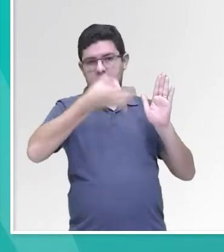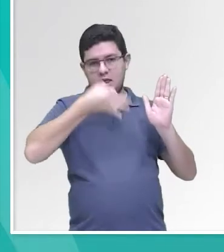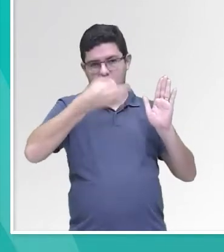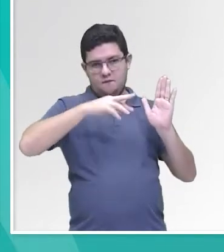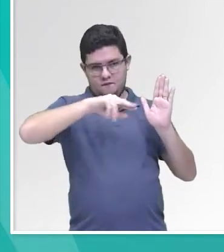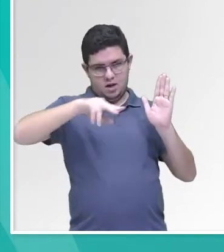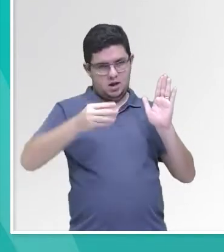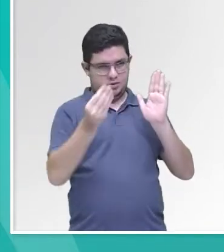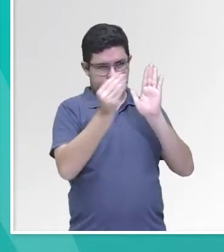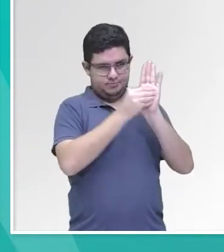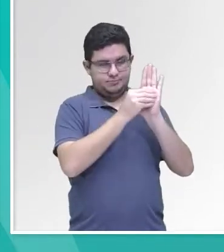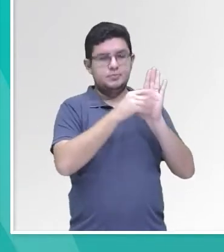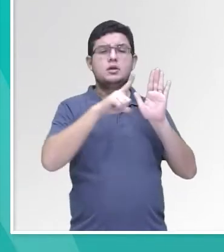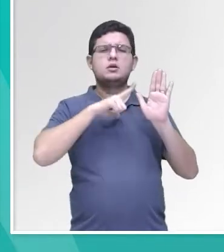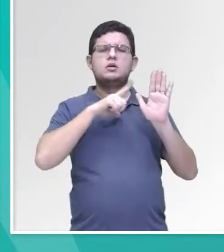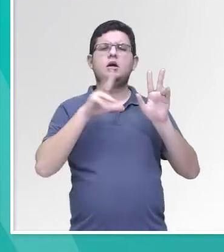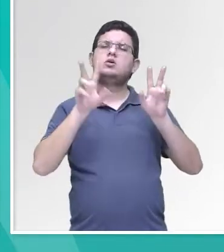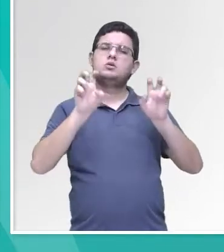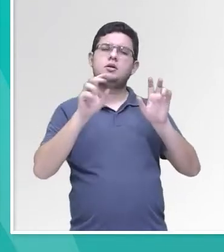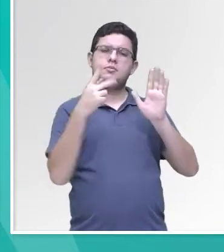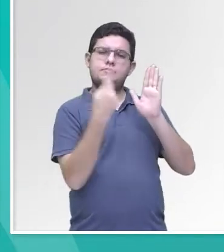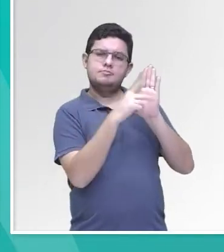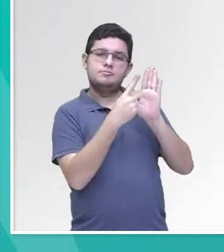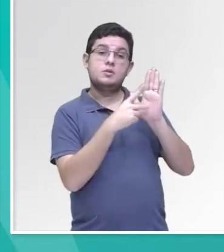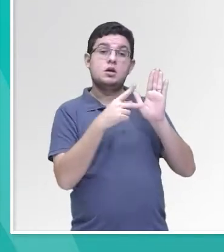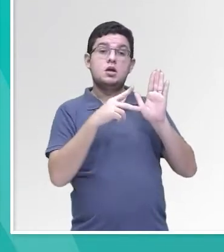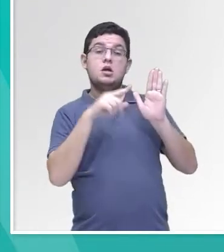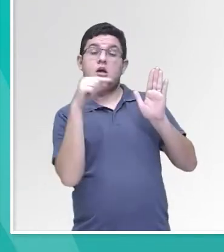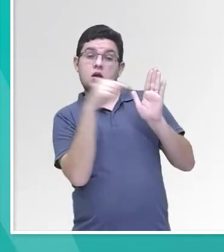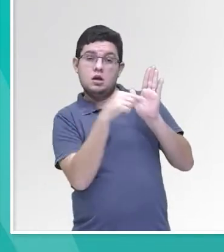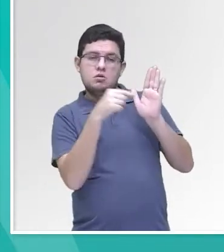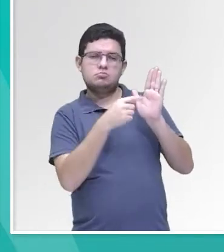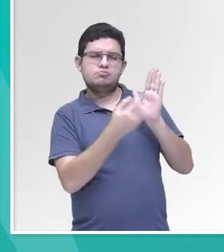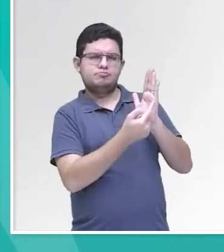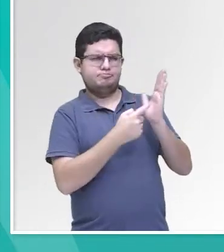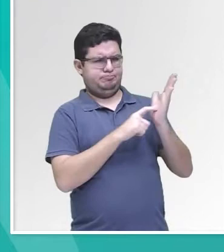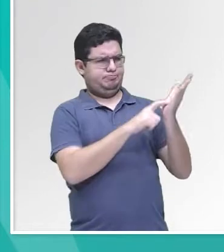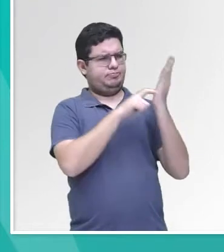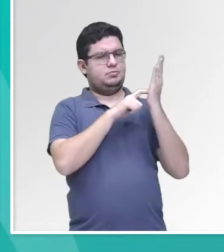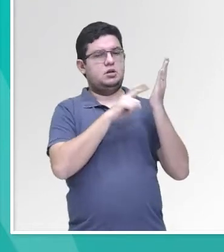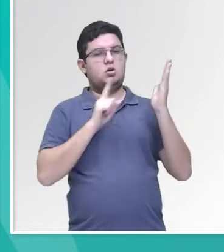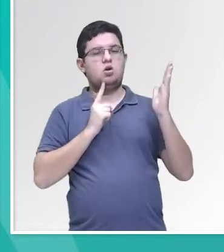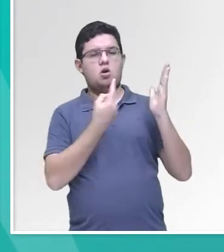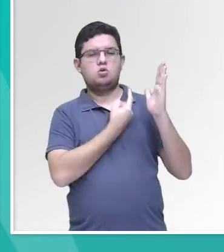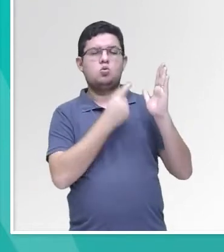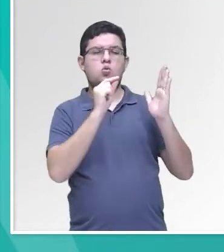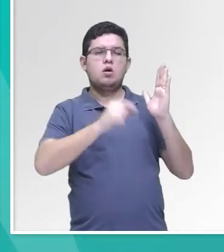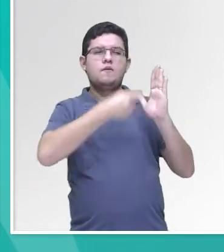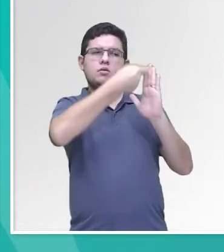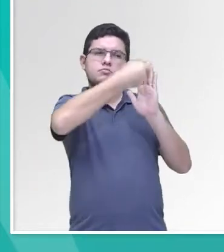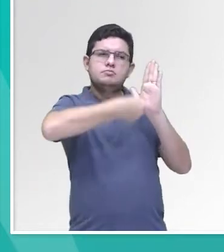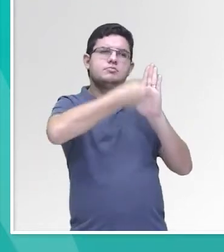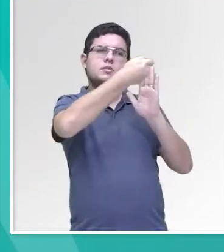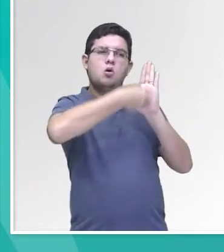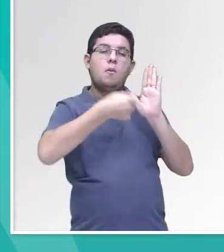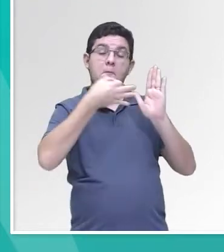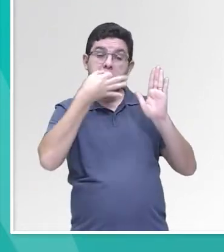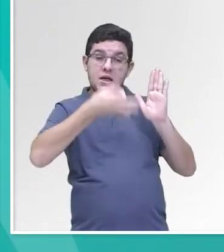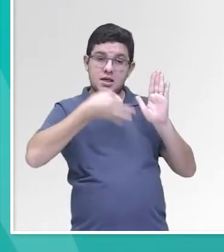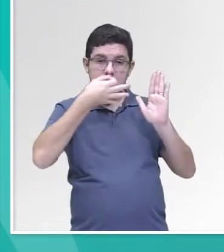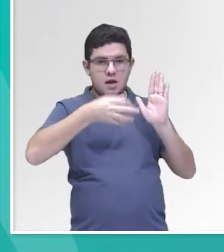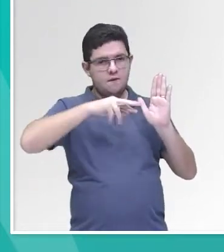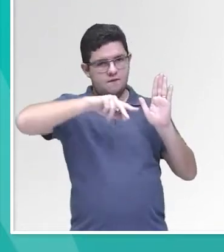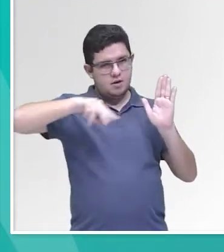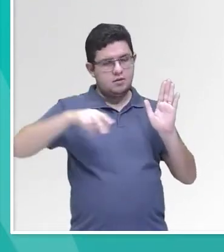um tema e, a respeito deste tema, nós vamos desenvolver alguma opinião sobre ele. Em